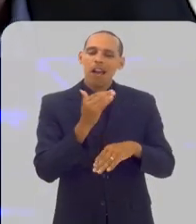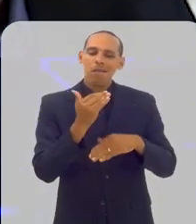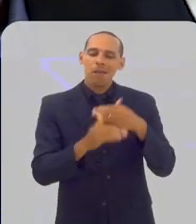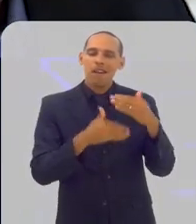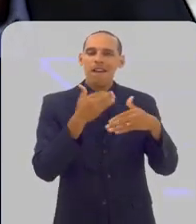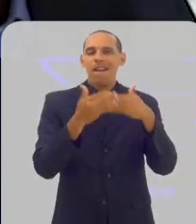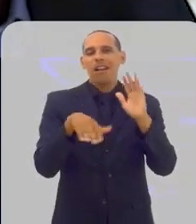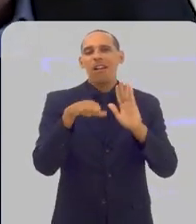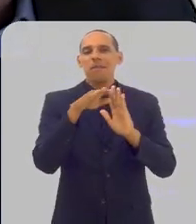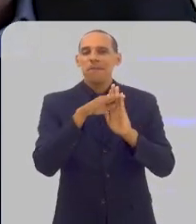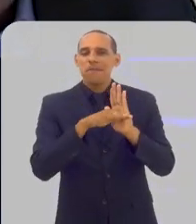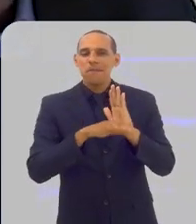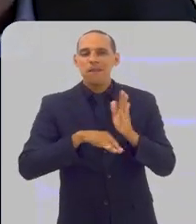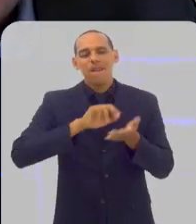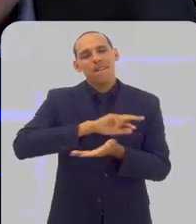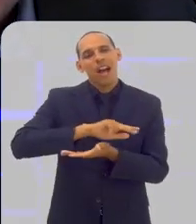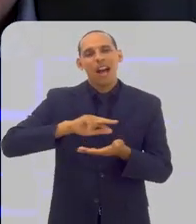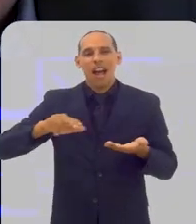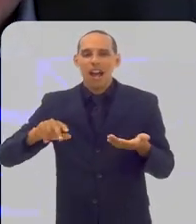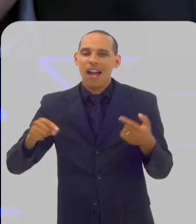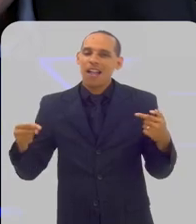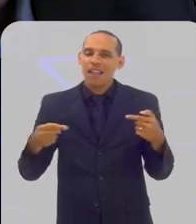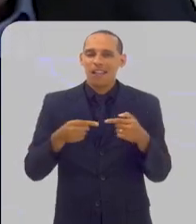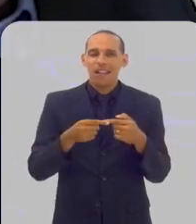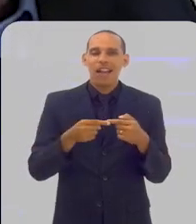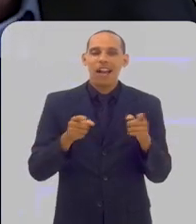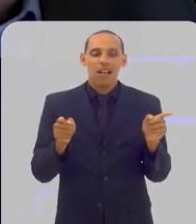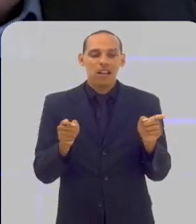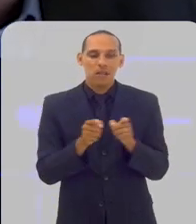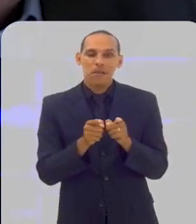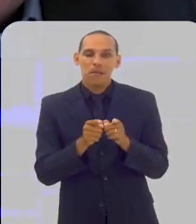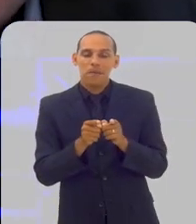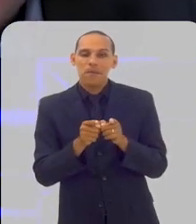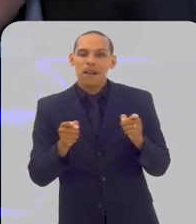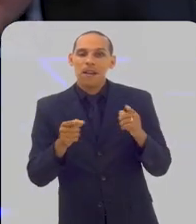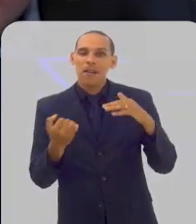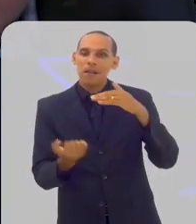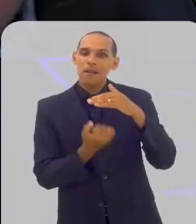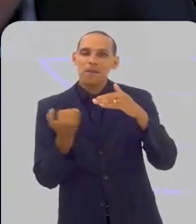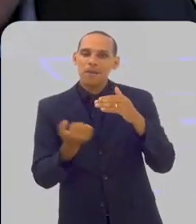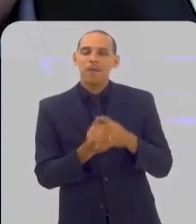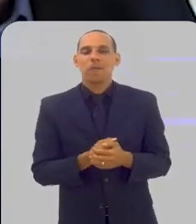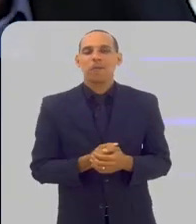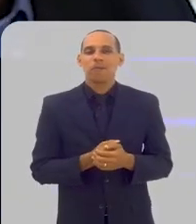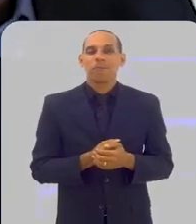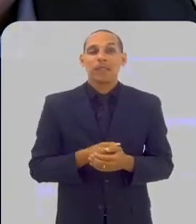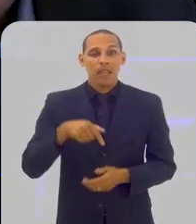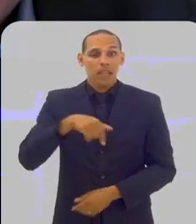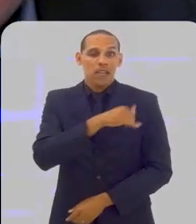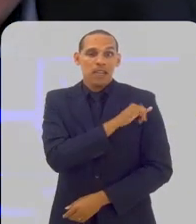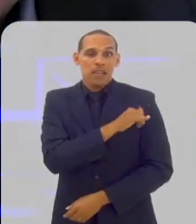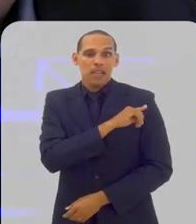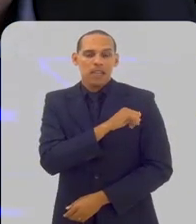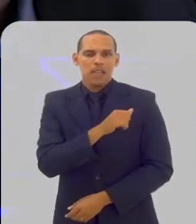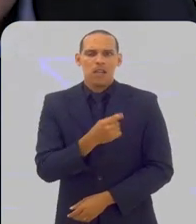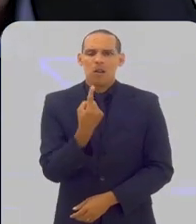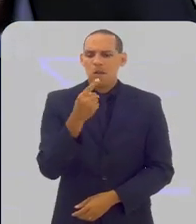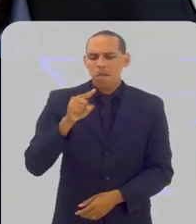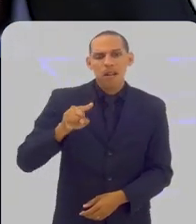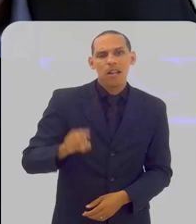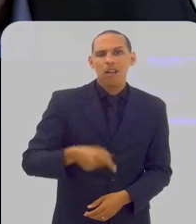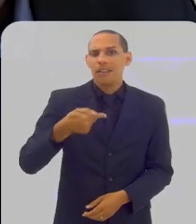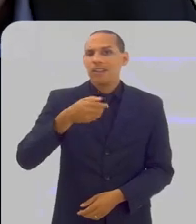capacita ele desenvolve vários programas voltados para pequenas empresas no Rio de Janeiro nós temos